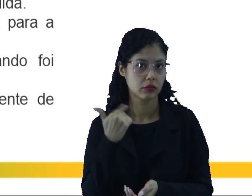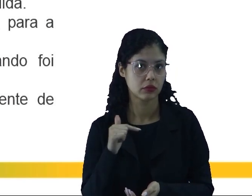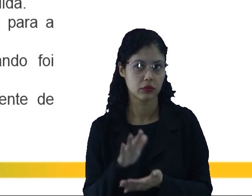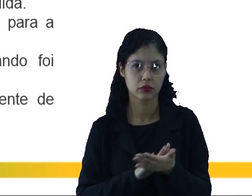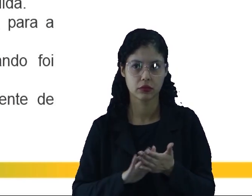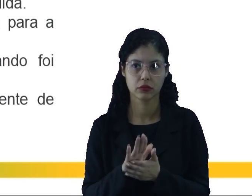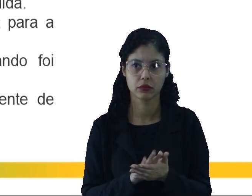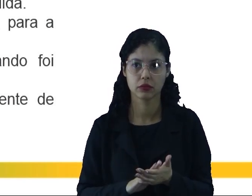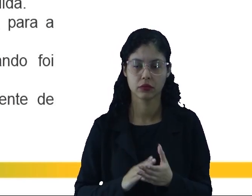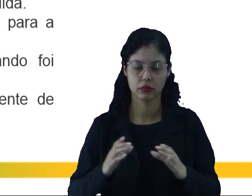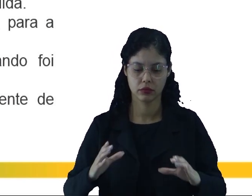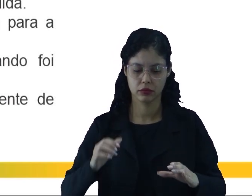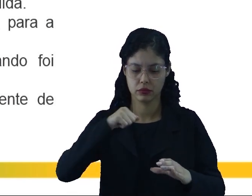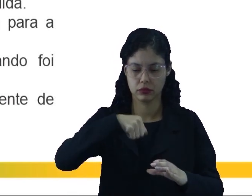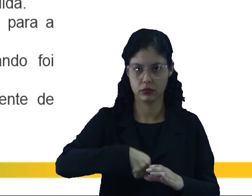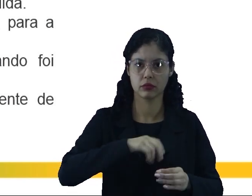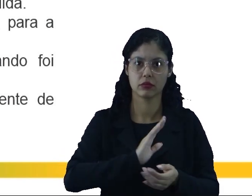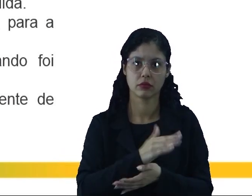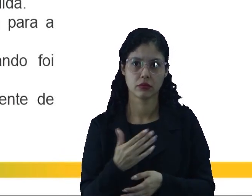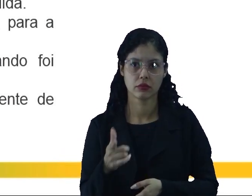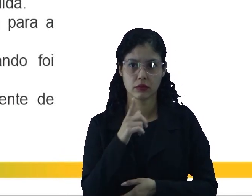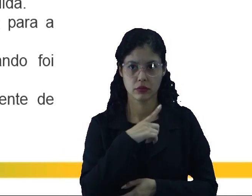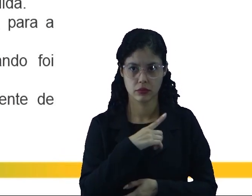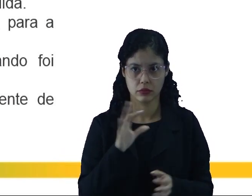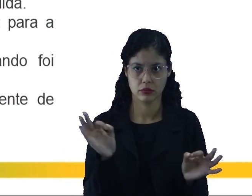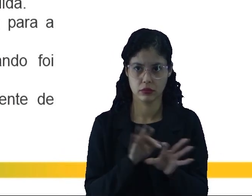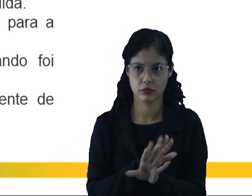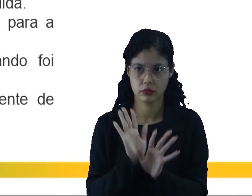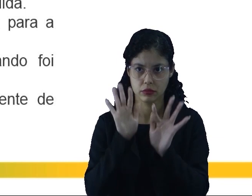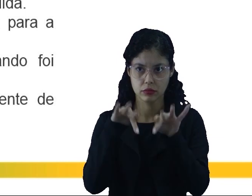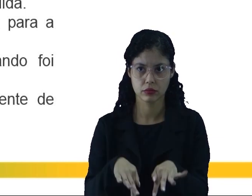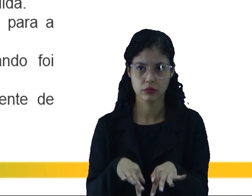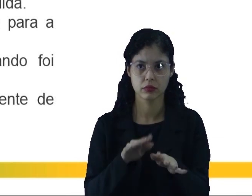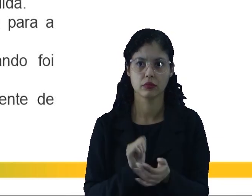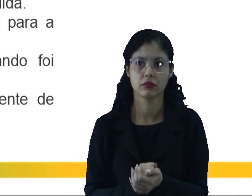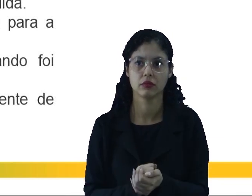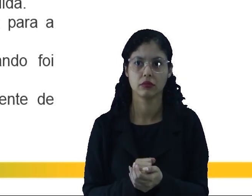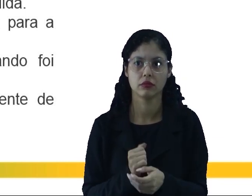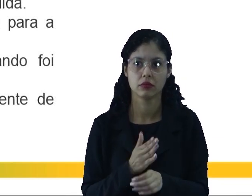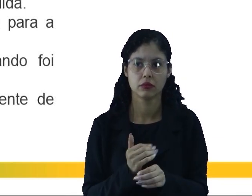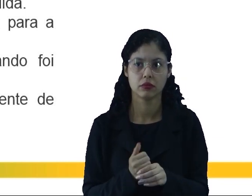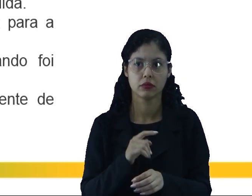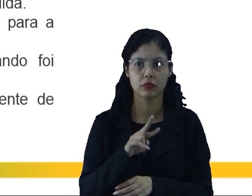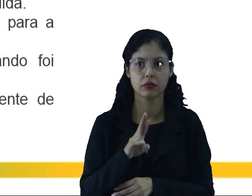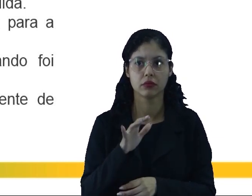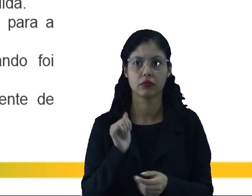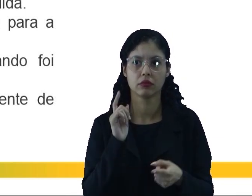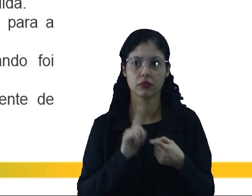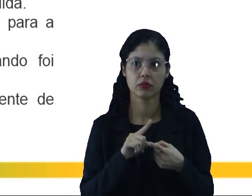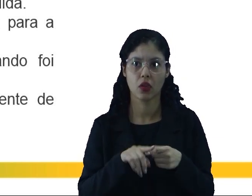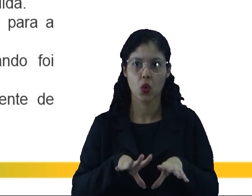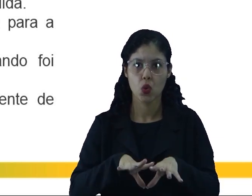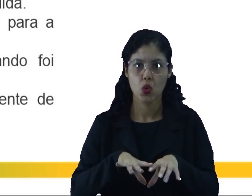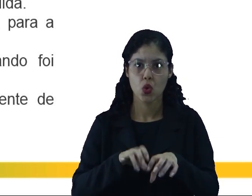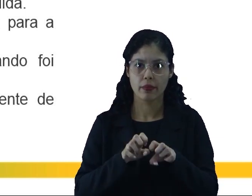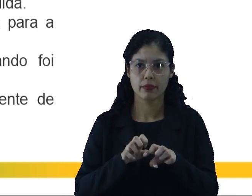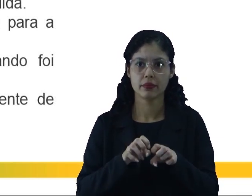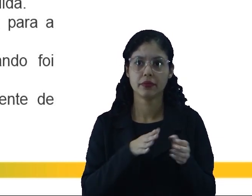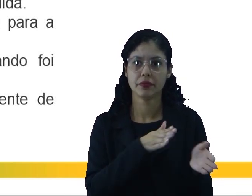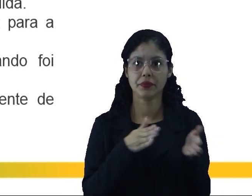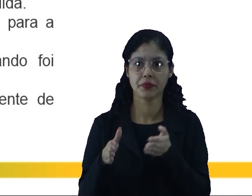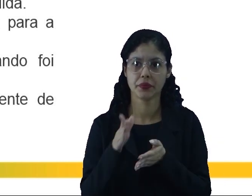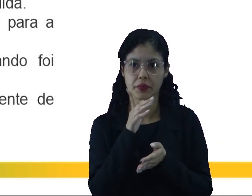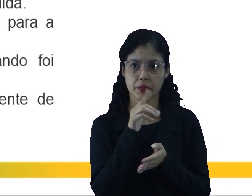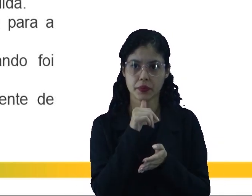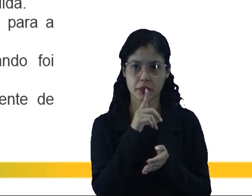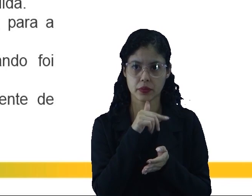tempero para a panela. Quando terminou de cozinhá-lo, as batatas estavam salgadas, porque absorveu a parte